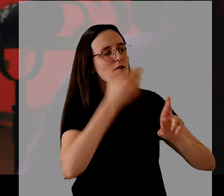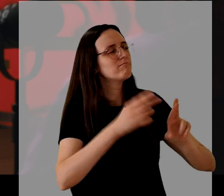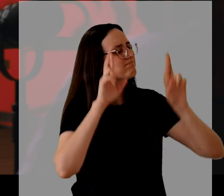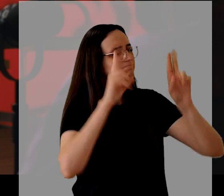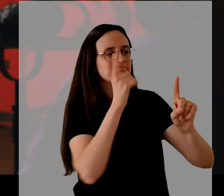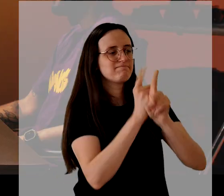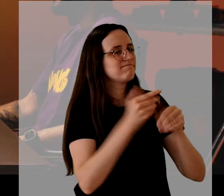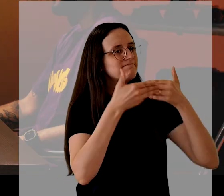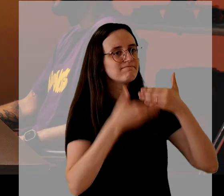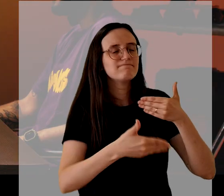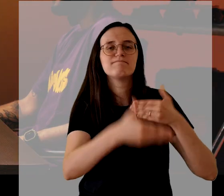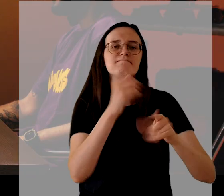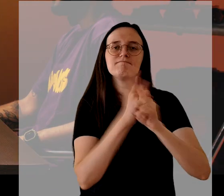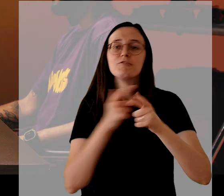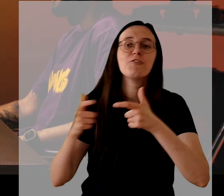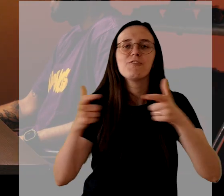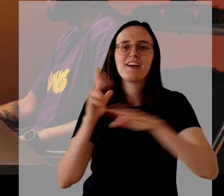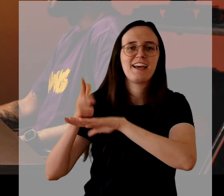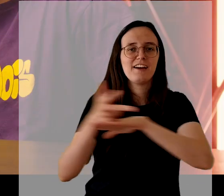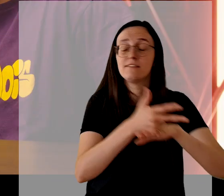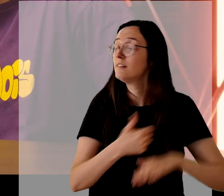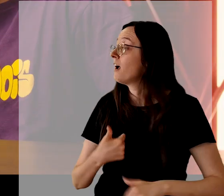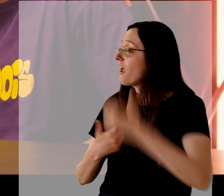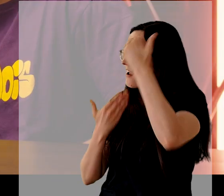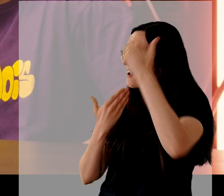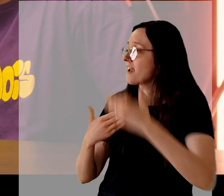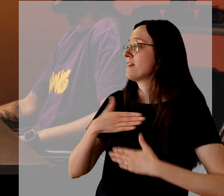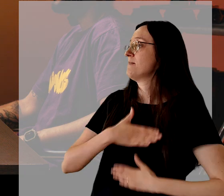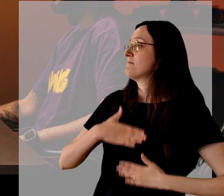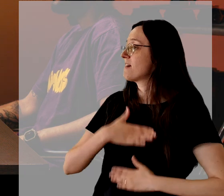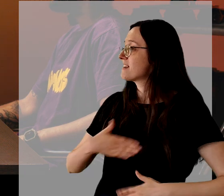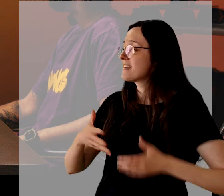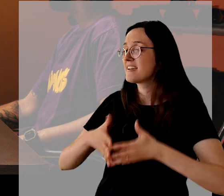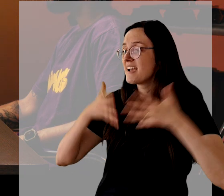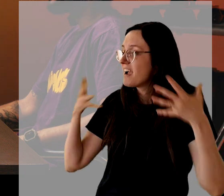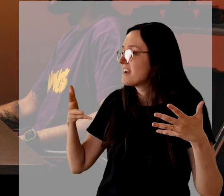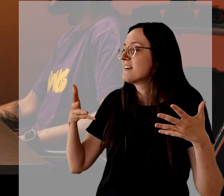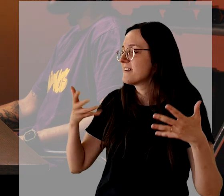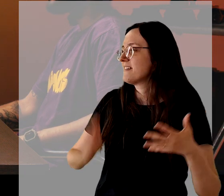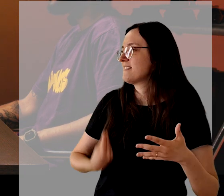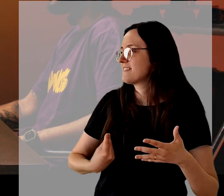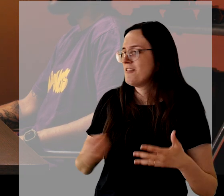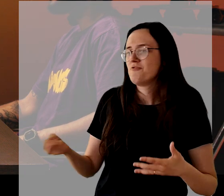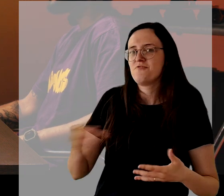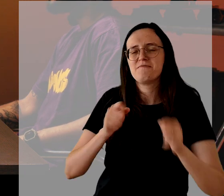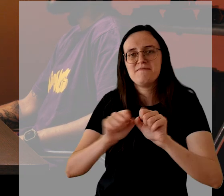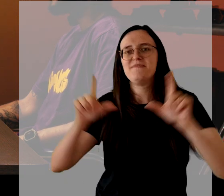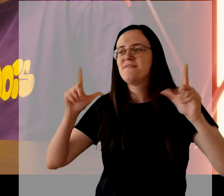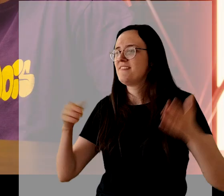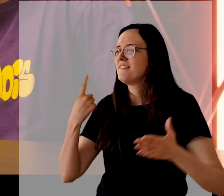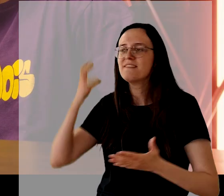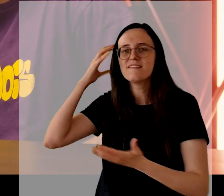encontre logo em breve em algum set por aí. Eu que agradeço, prazer imenso aí estar estreando aí no